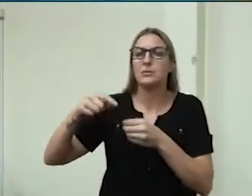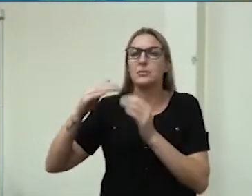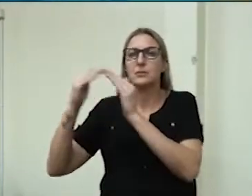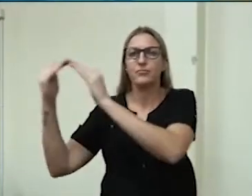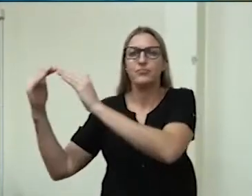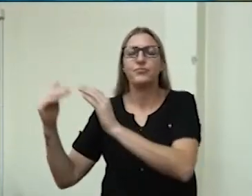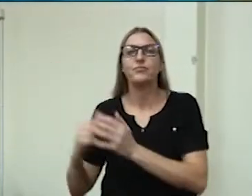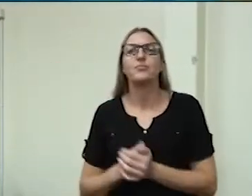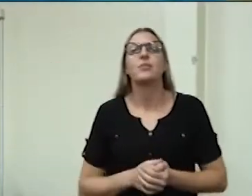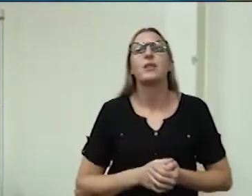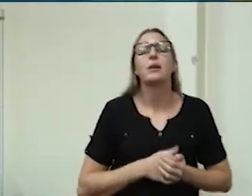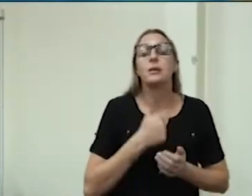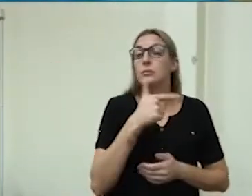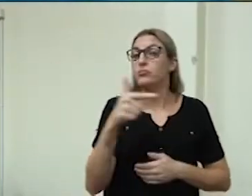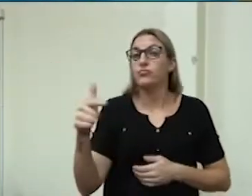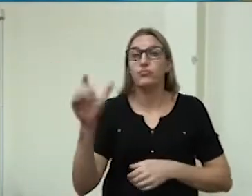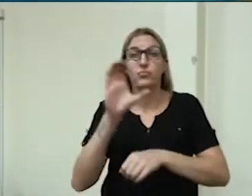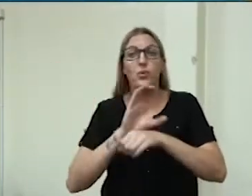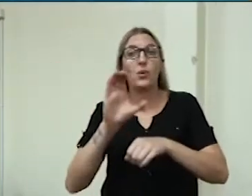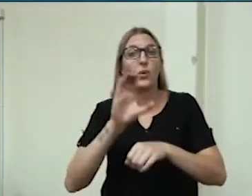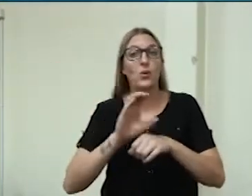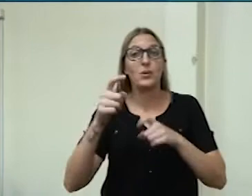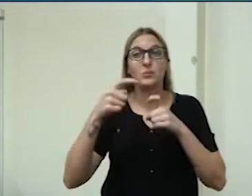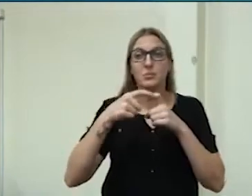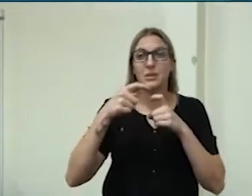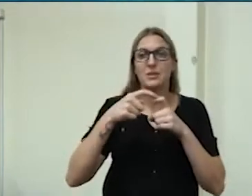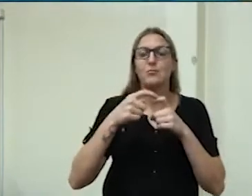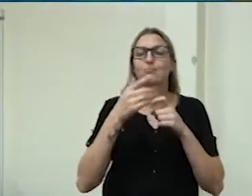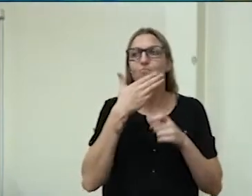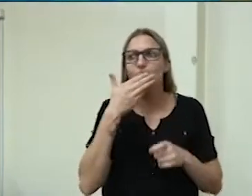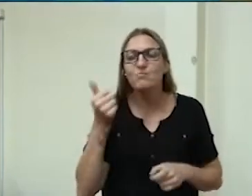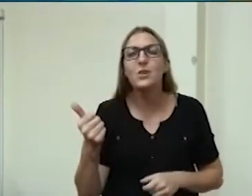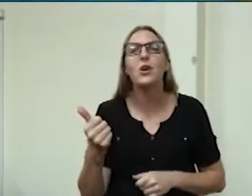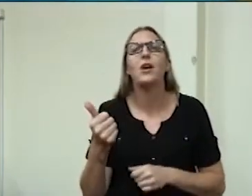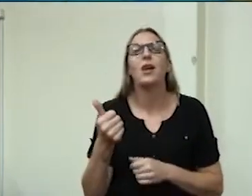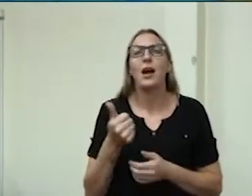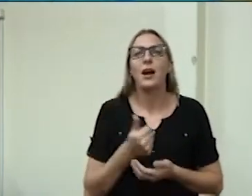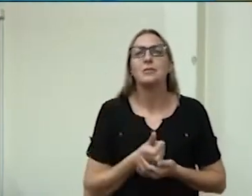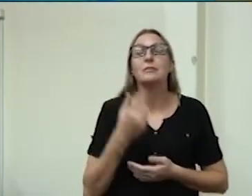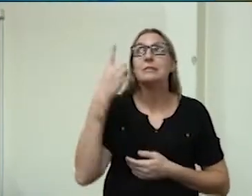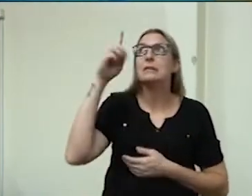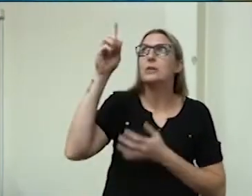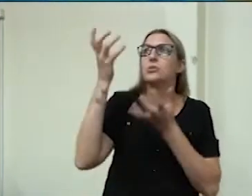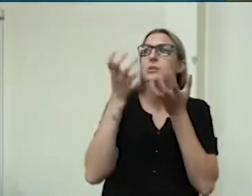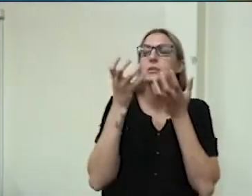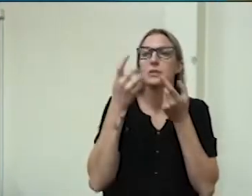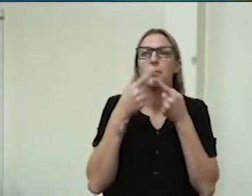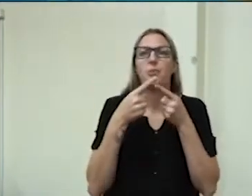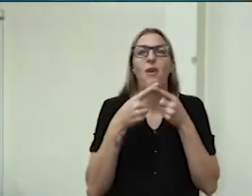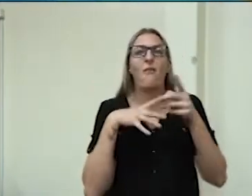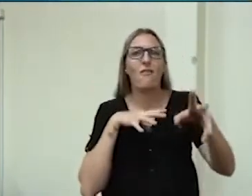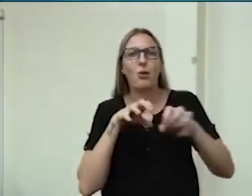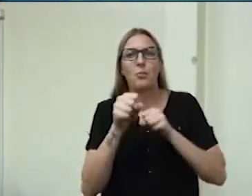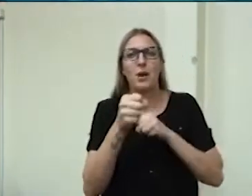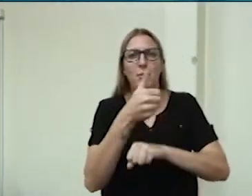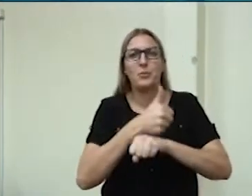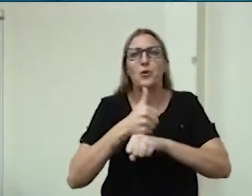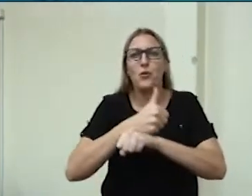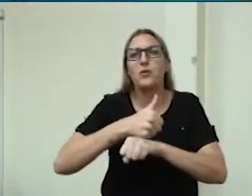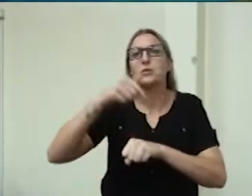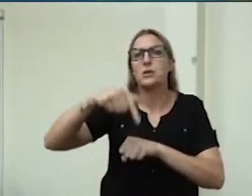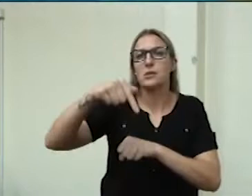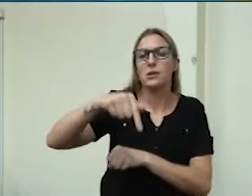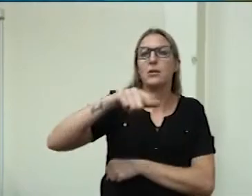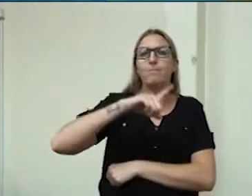nos trazer nos próximos anos, se Deus assim quiser, e vai continuar querendo. Porque vamos formar profissionais aqui, vamos ter mais profissionais aqui no